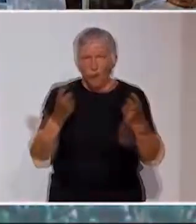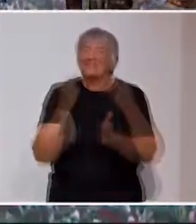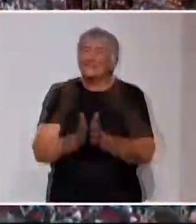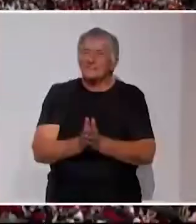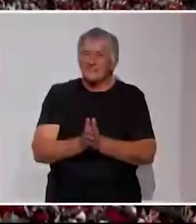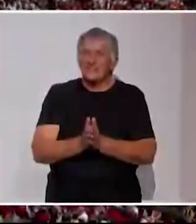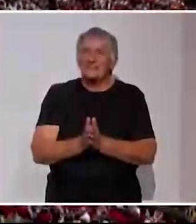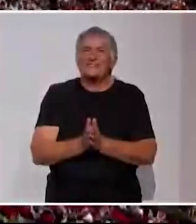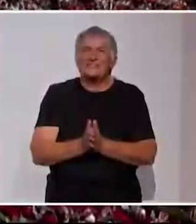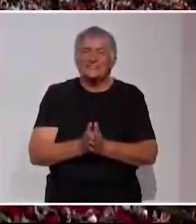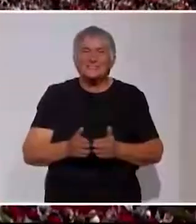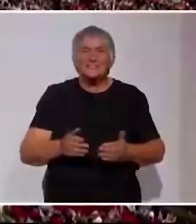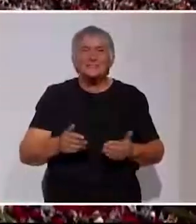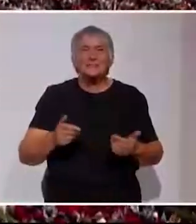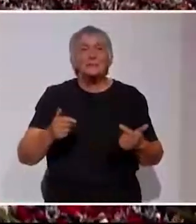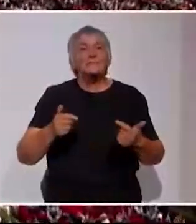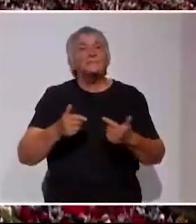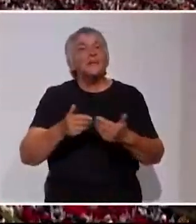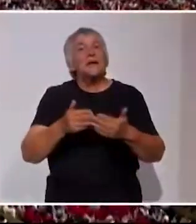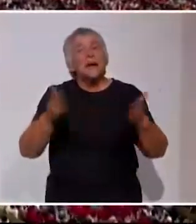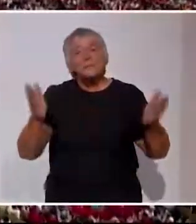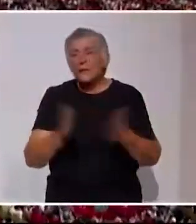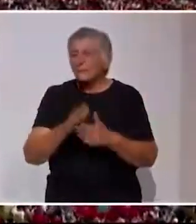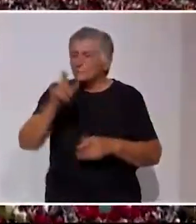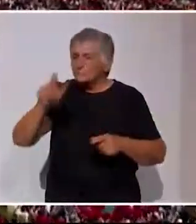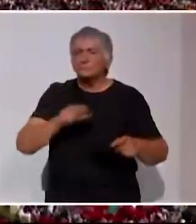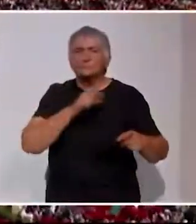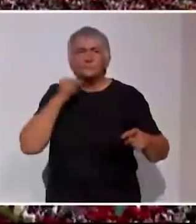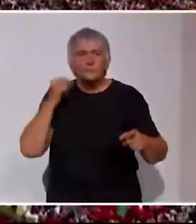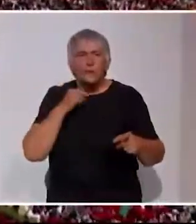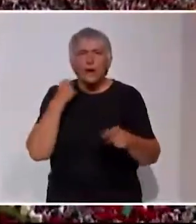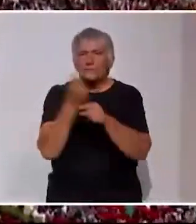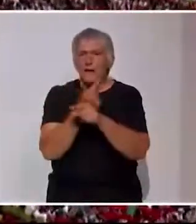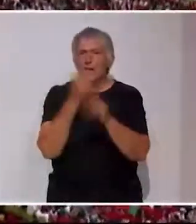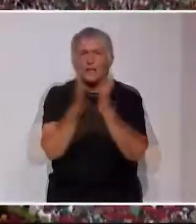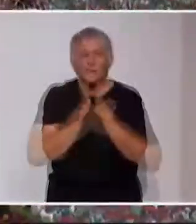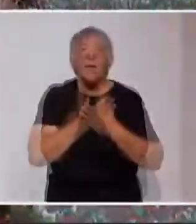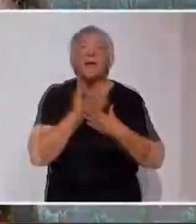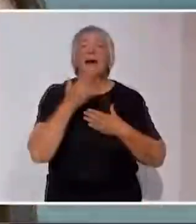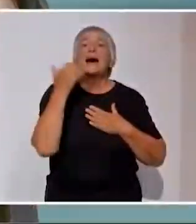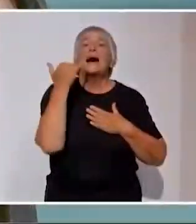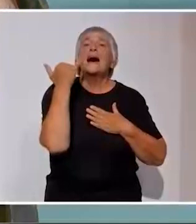felicitou os anjos a todos no fundo do coração